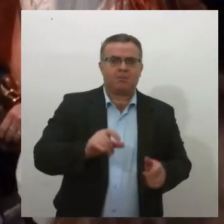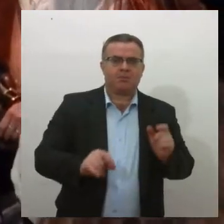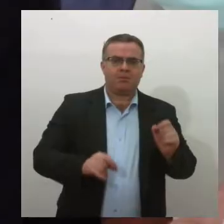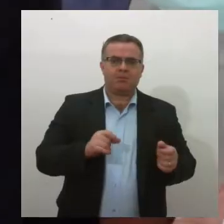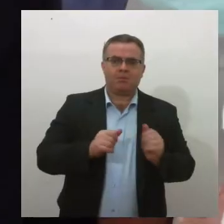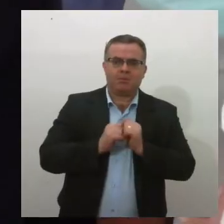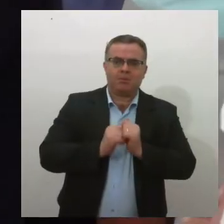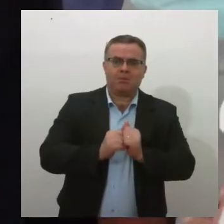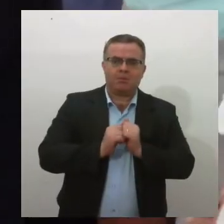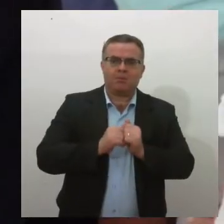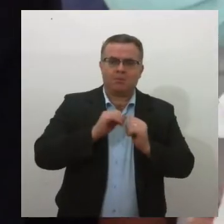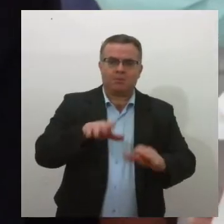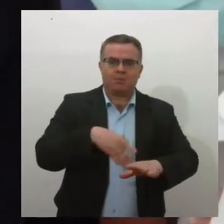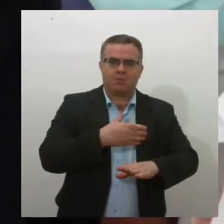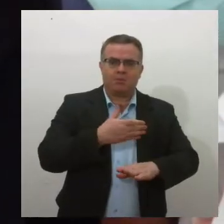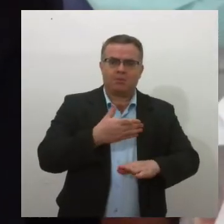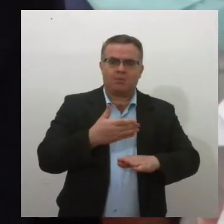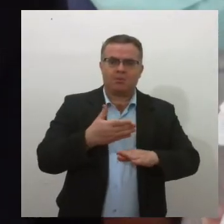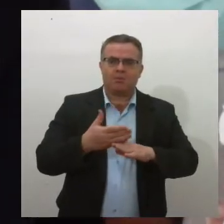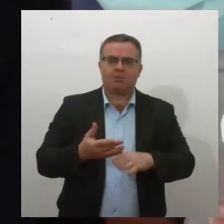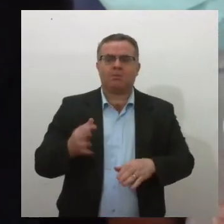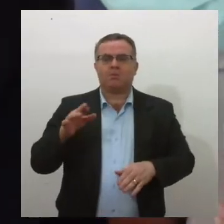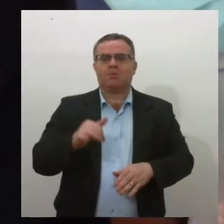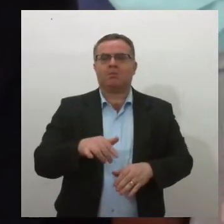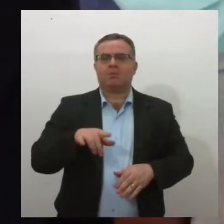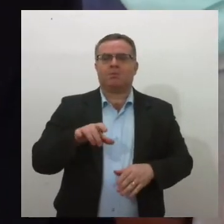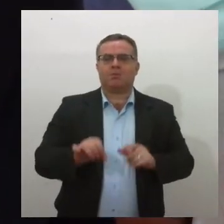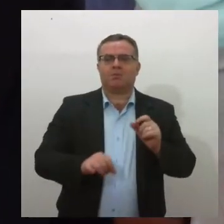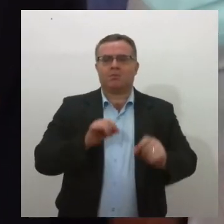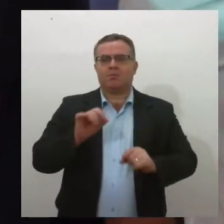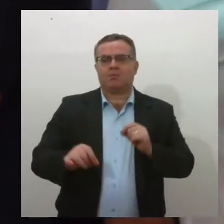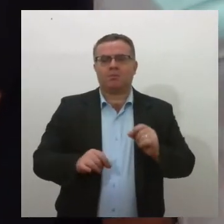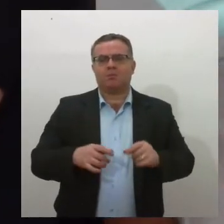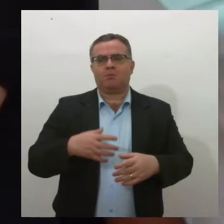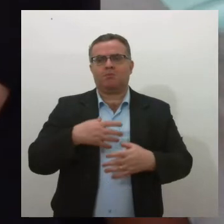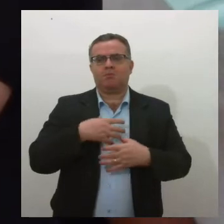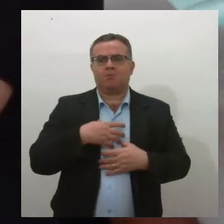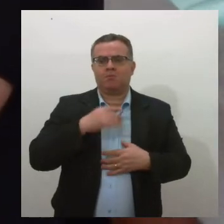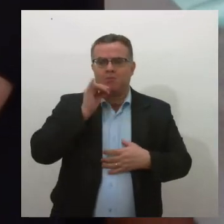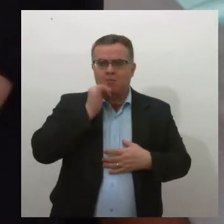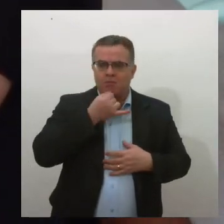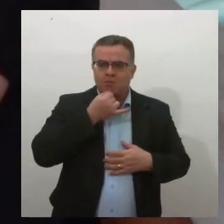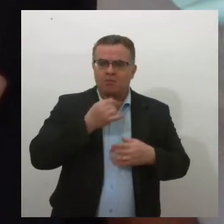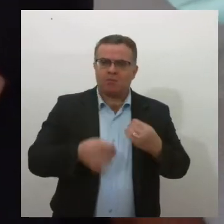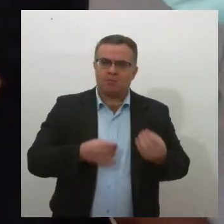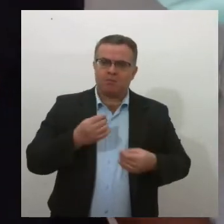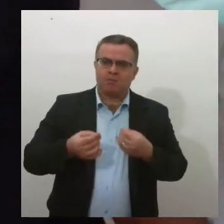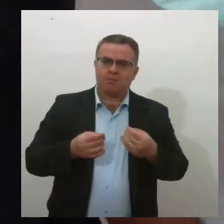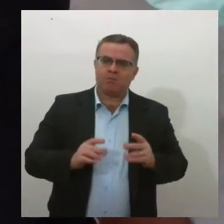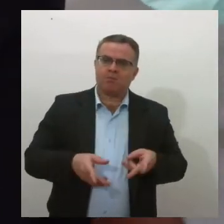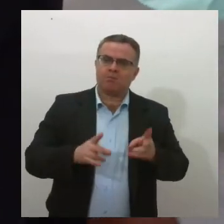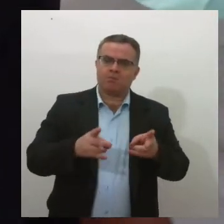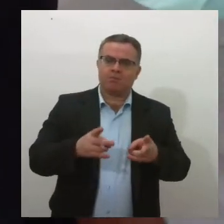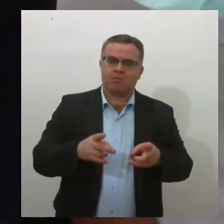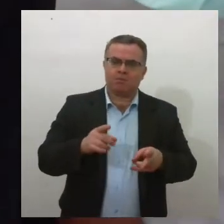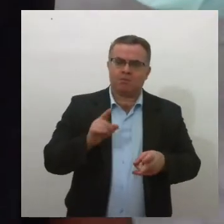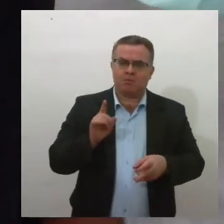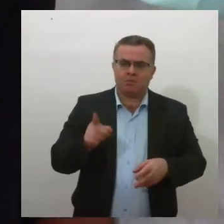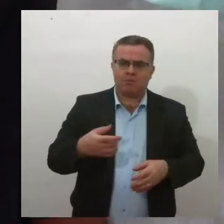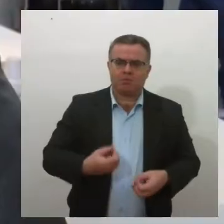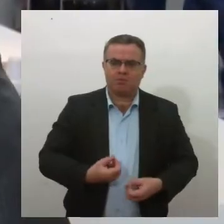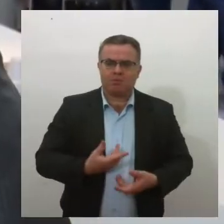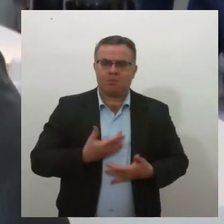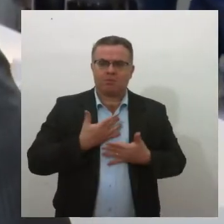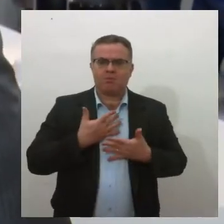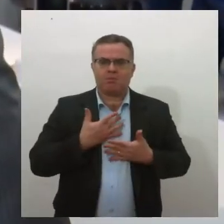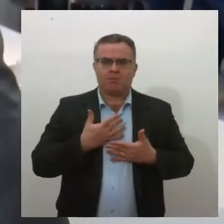acompanharam a trajetória de Reinaldo Moura lamentar a morte de um torcedor apaixonado pelo